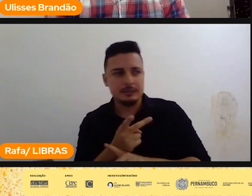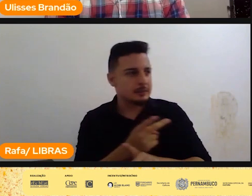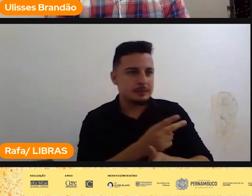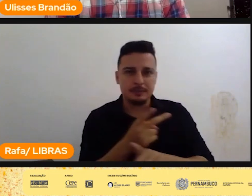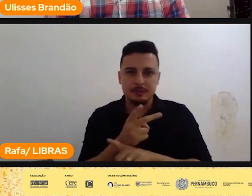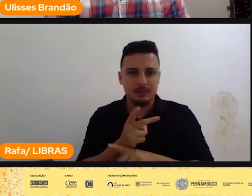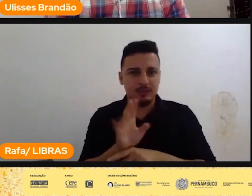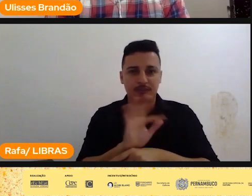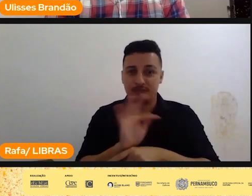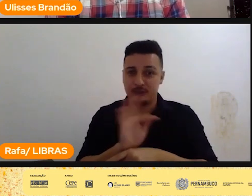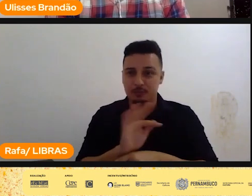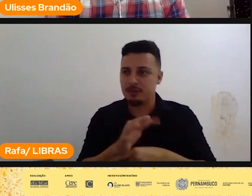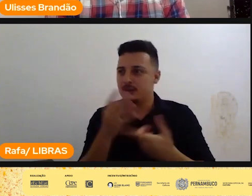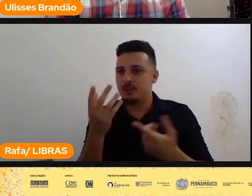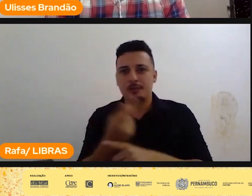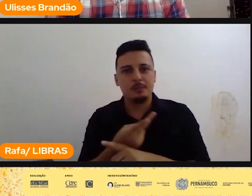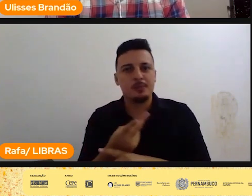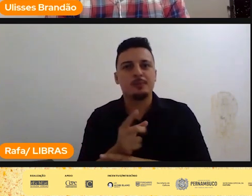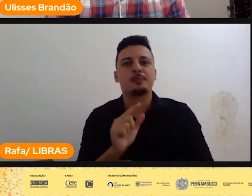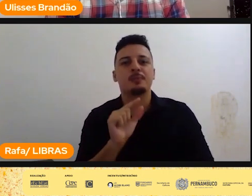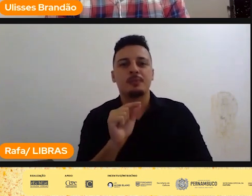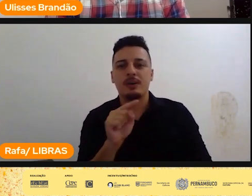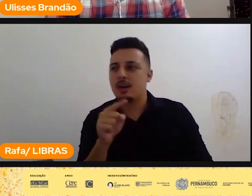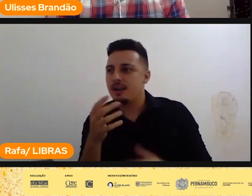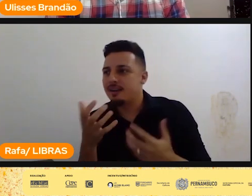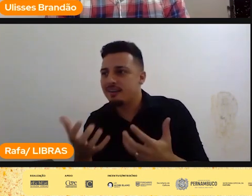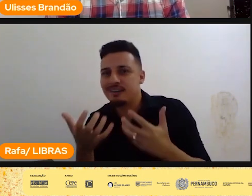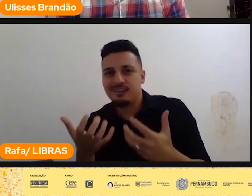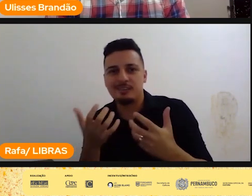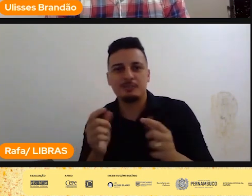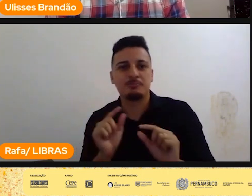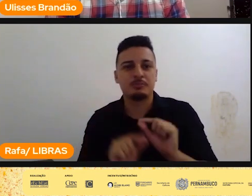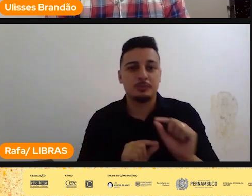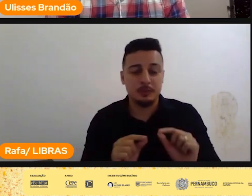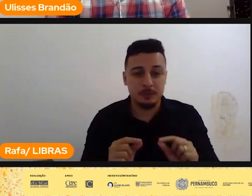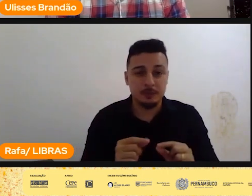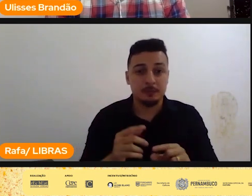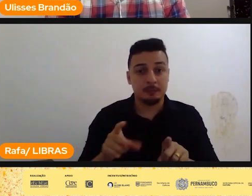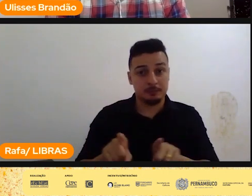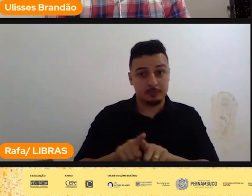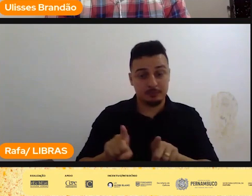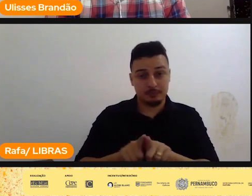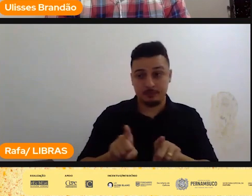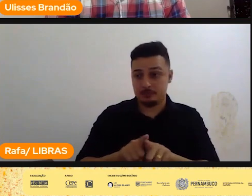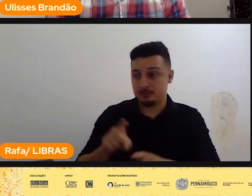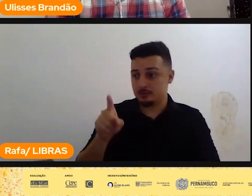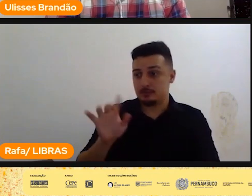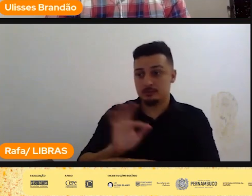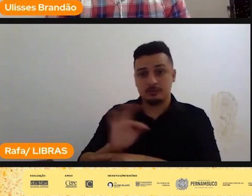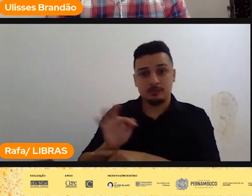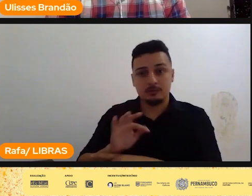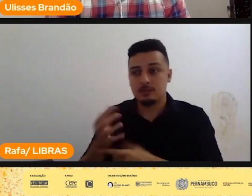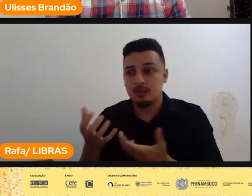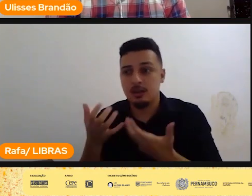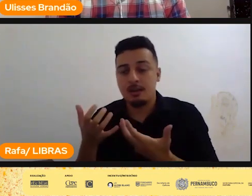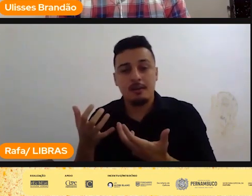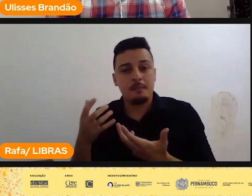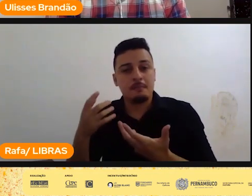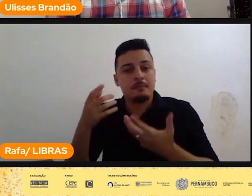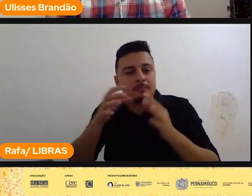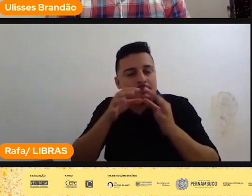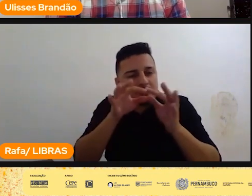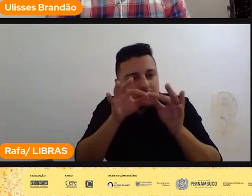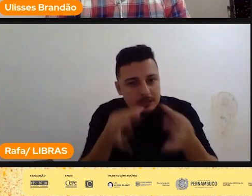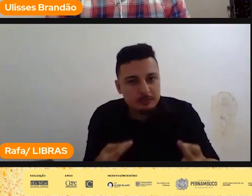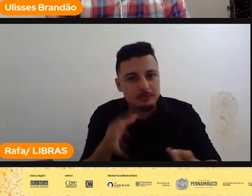até o final, o que ela de fato está buscando. E essa linha narrativa, que na verdade é muito simples, também permite que se